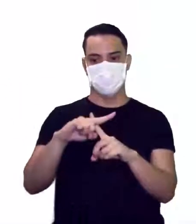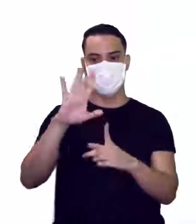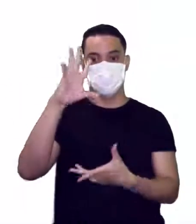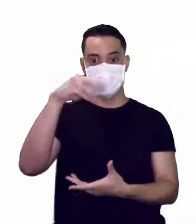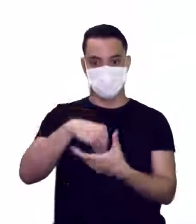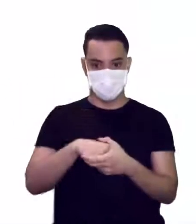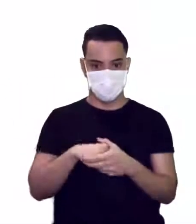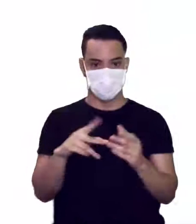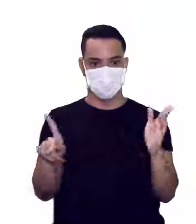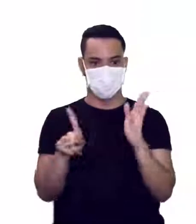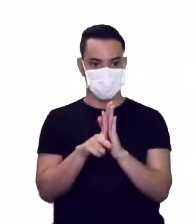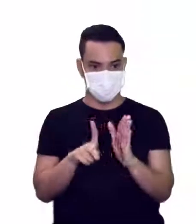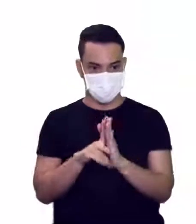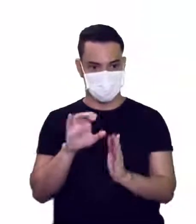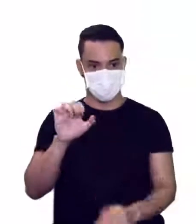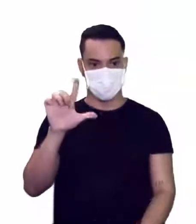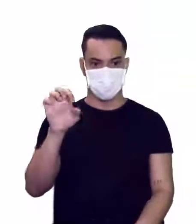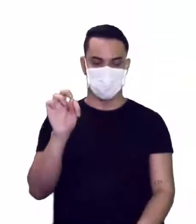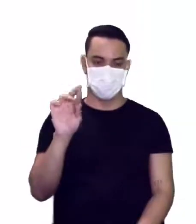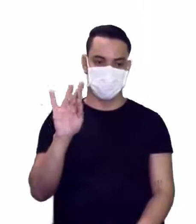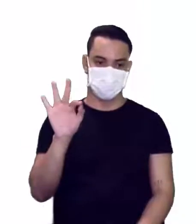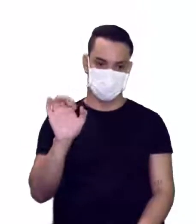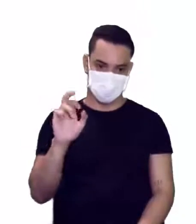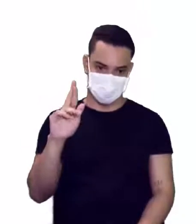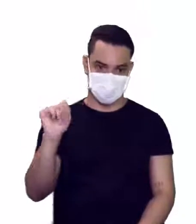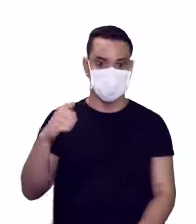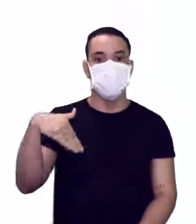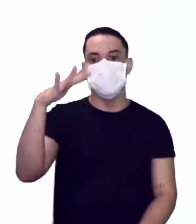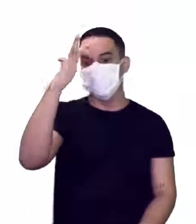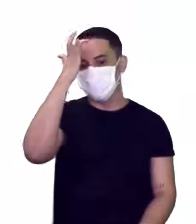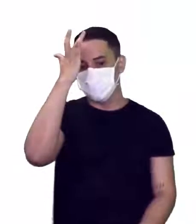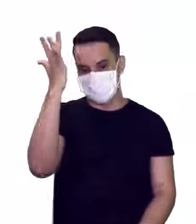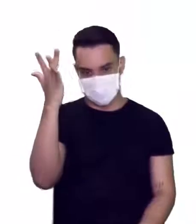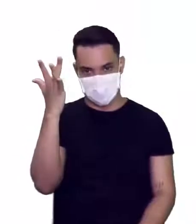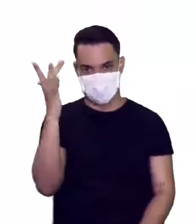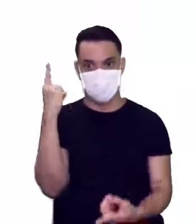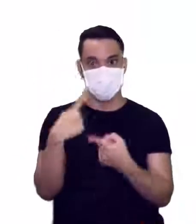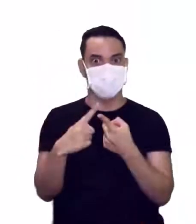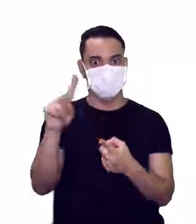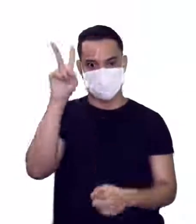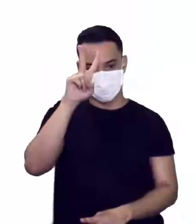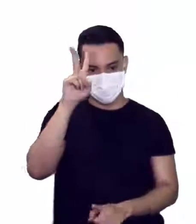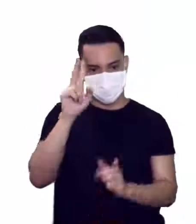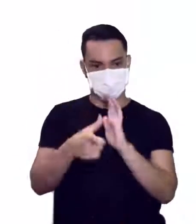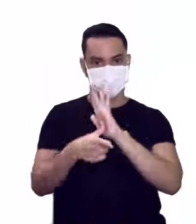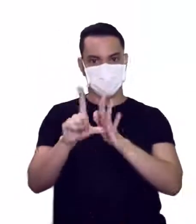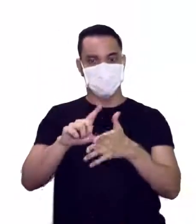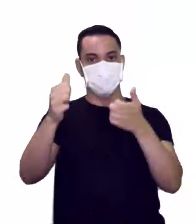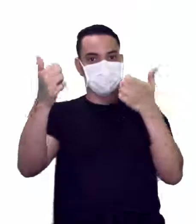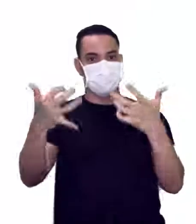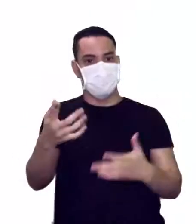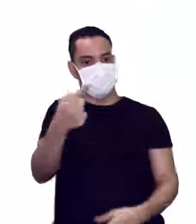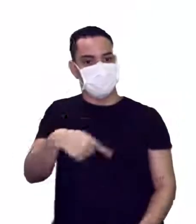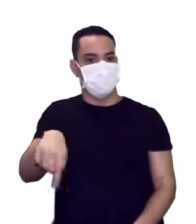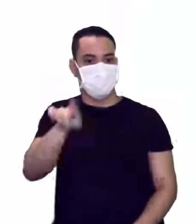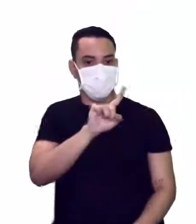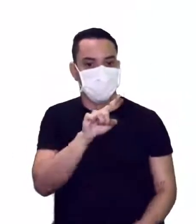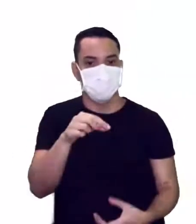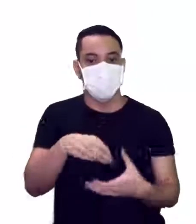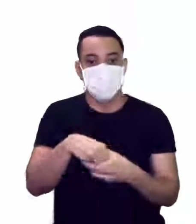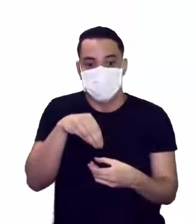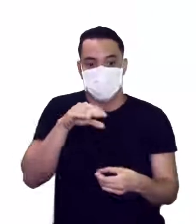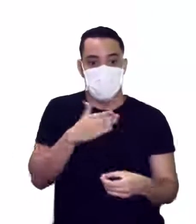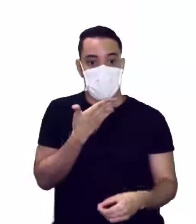da eletrosfera são mais facilmente retirados de sua órbita. Lembra que eu falei para vocês? Quanto mais distante eles estão do